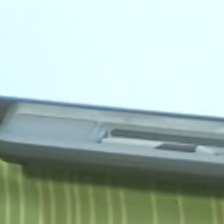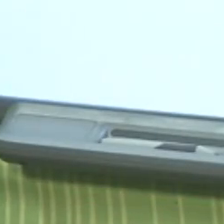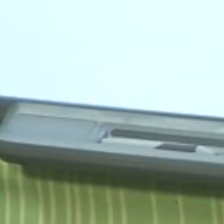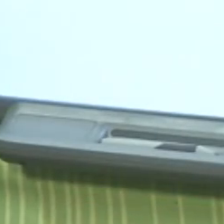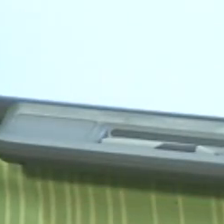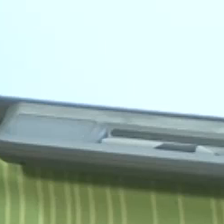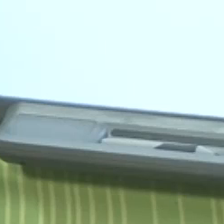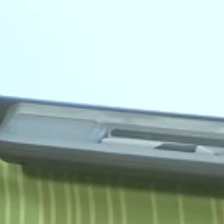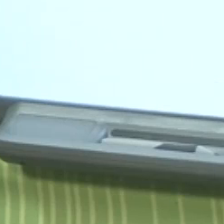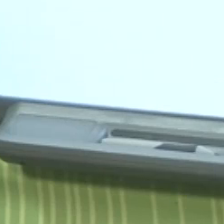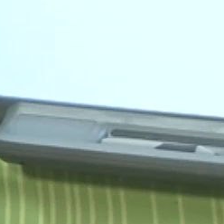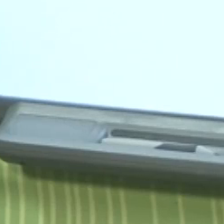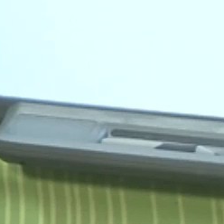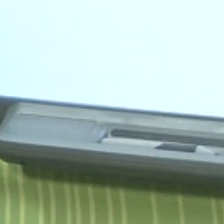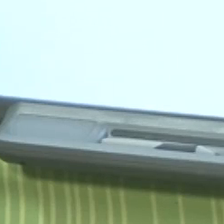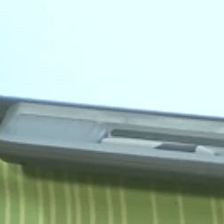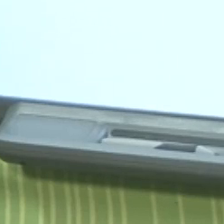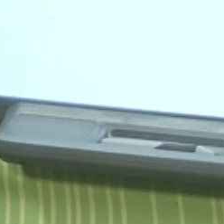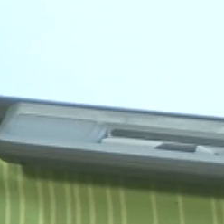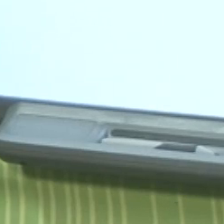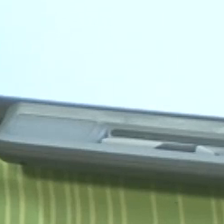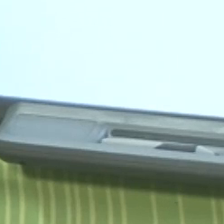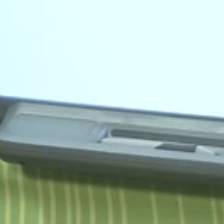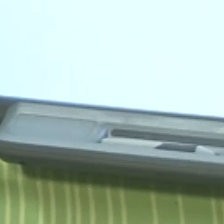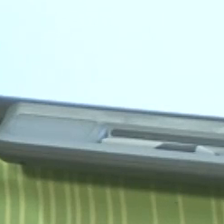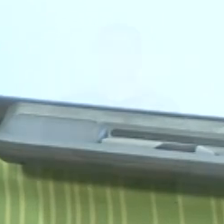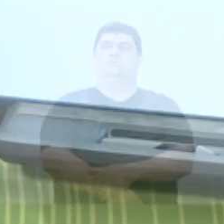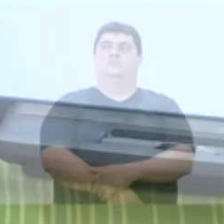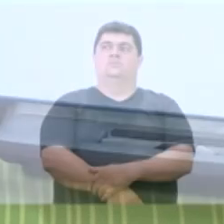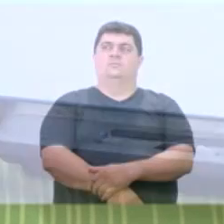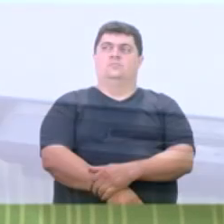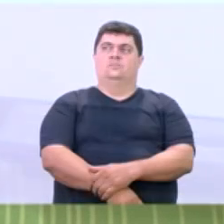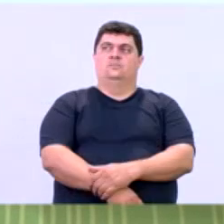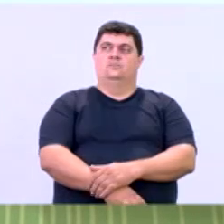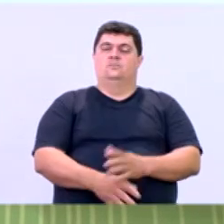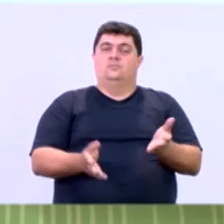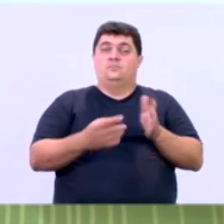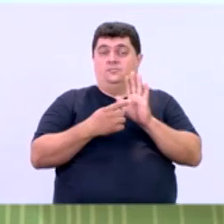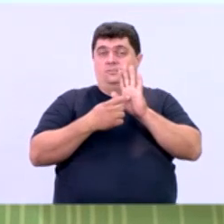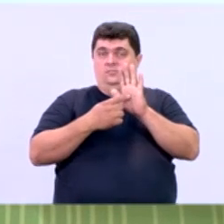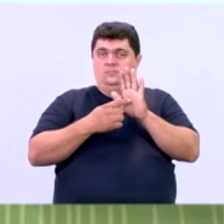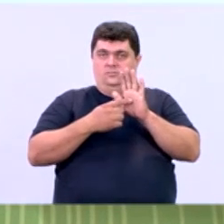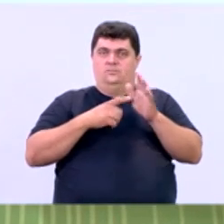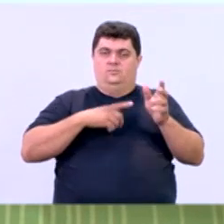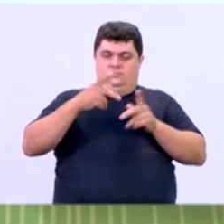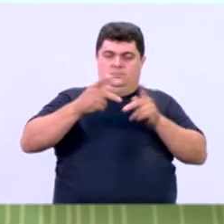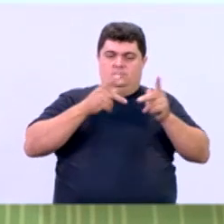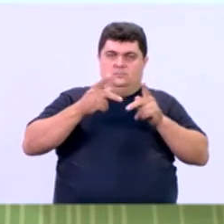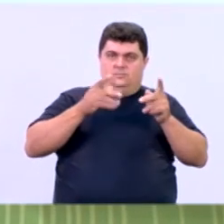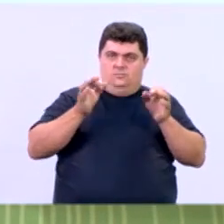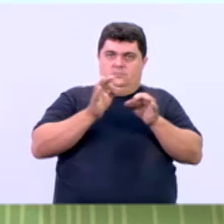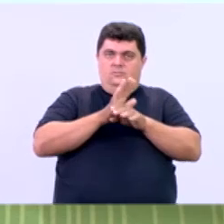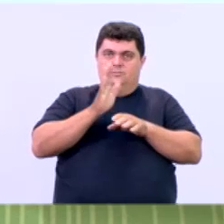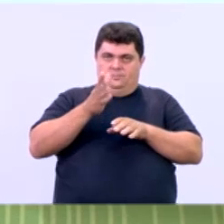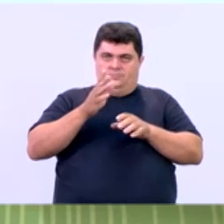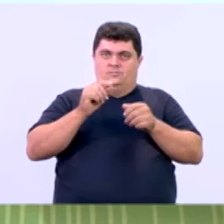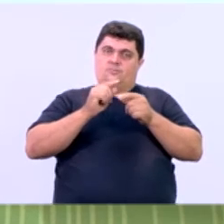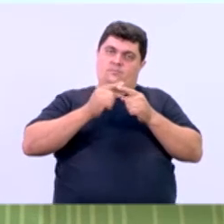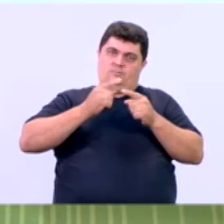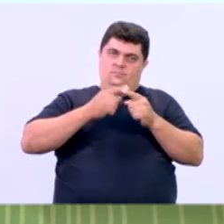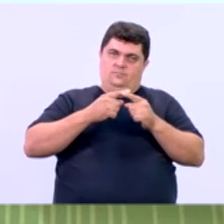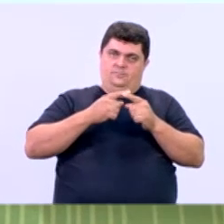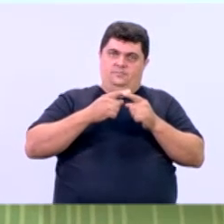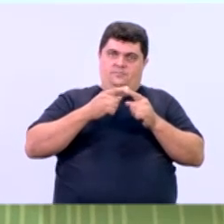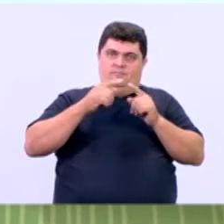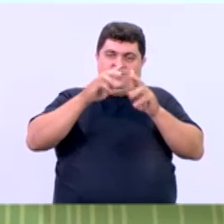Olá, alunos. E aí, como foi a atividade de sala? Eu vou mostrar aqui o projeto, né? Porque na página, quando